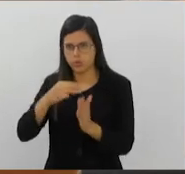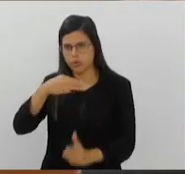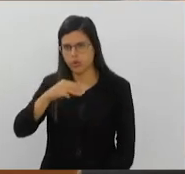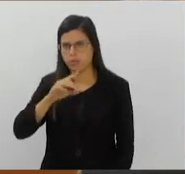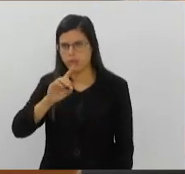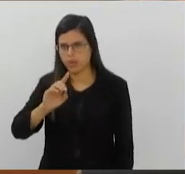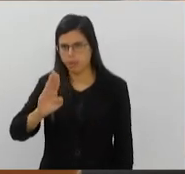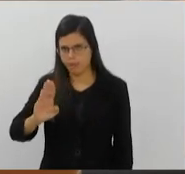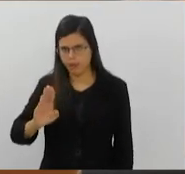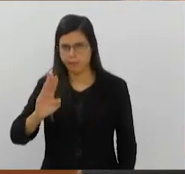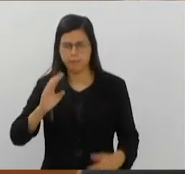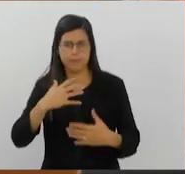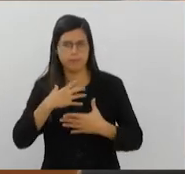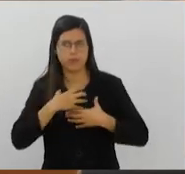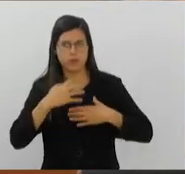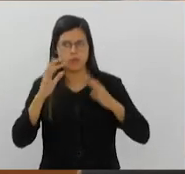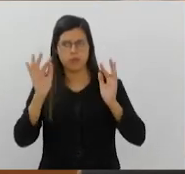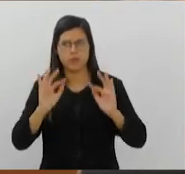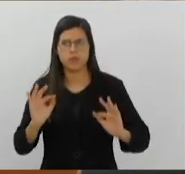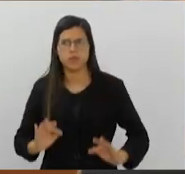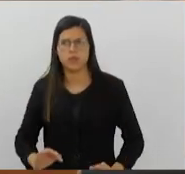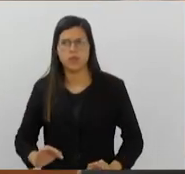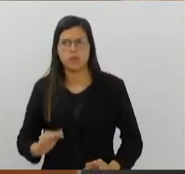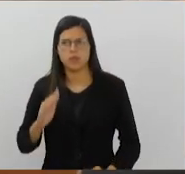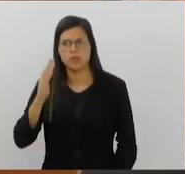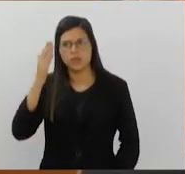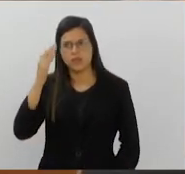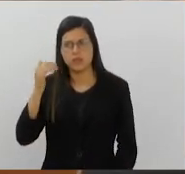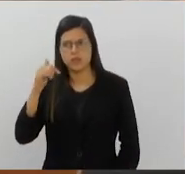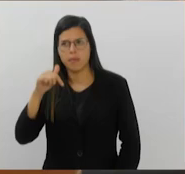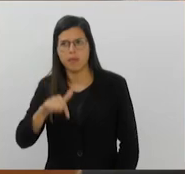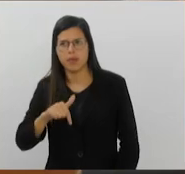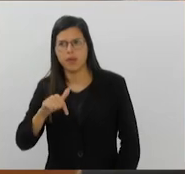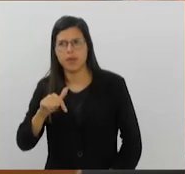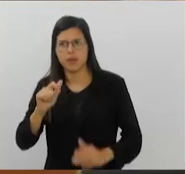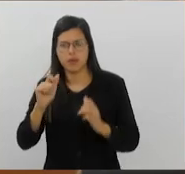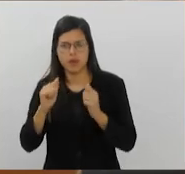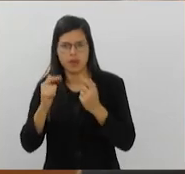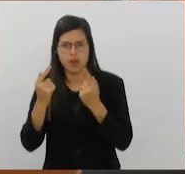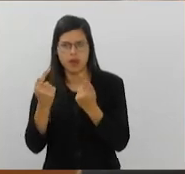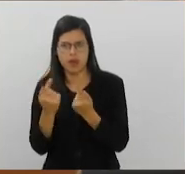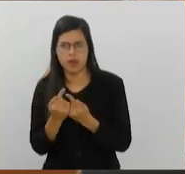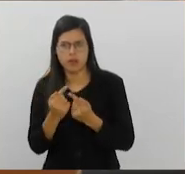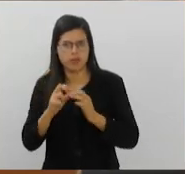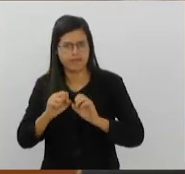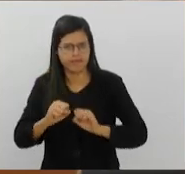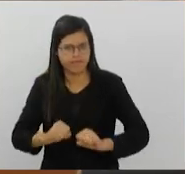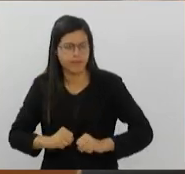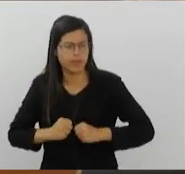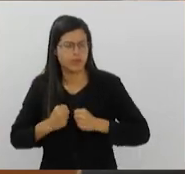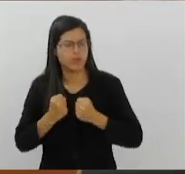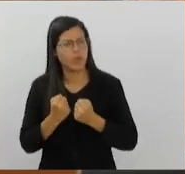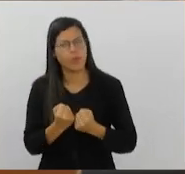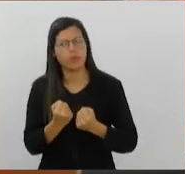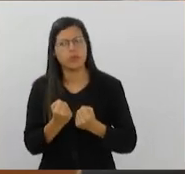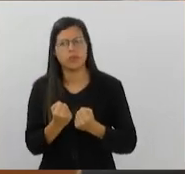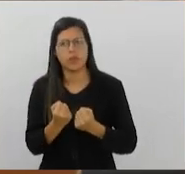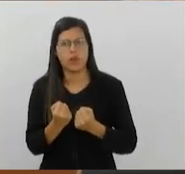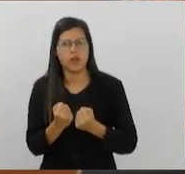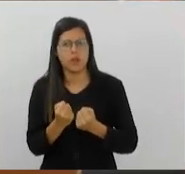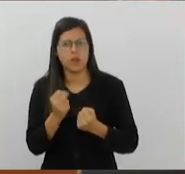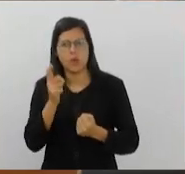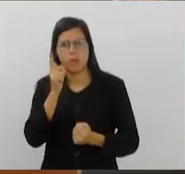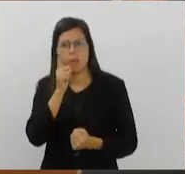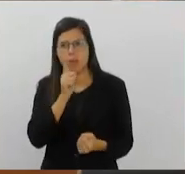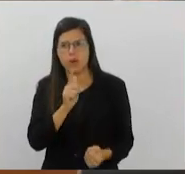de saber que esta casa aqui tem se empenhado ao máximo para